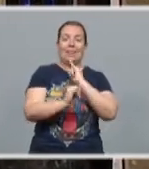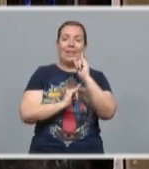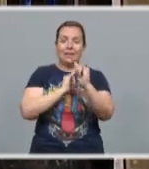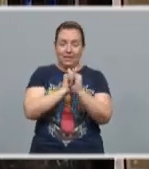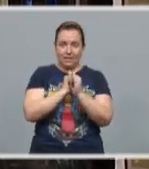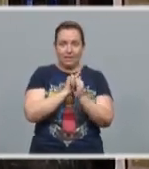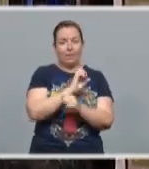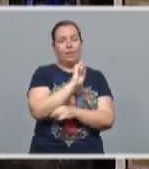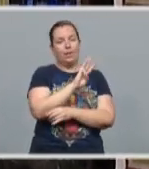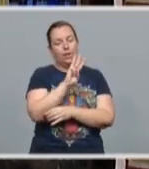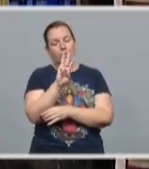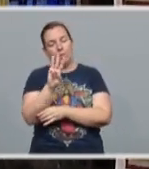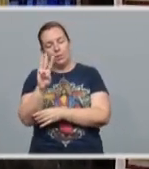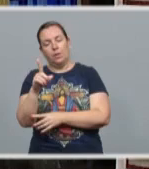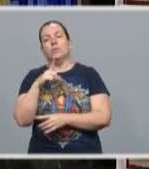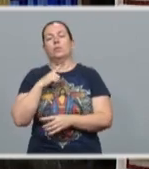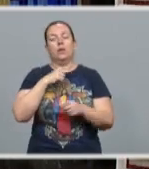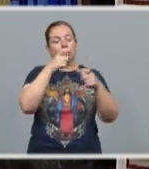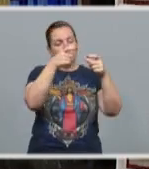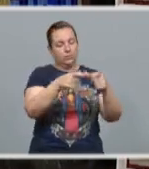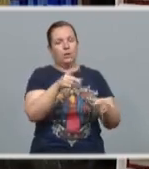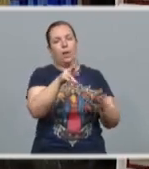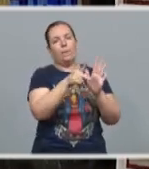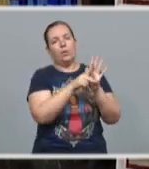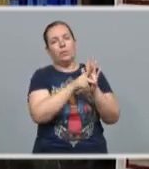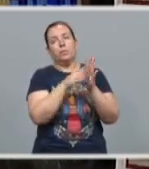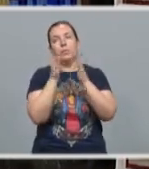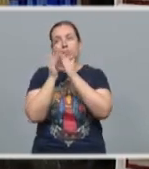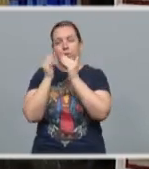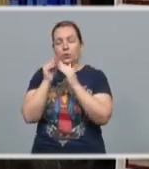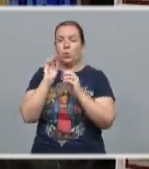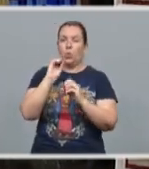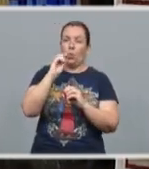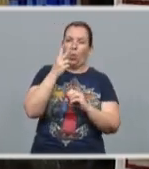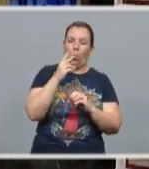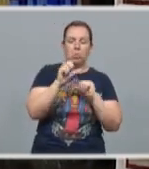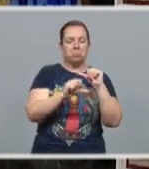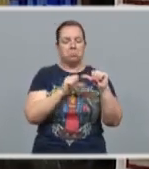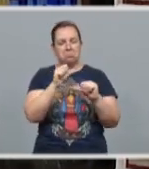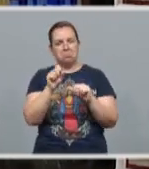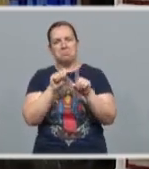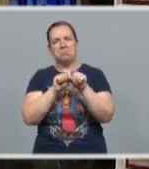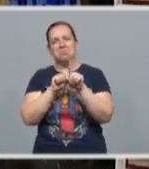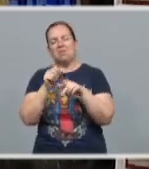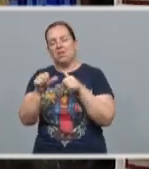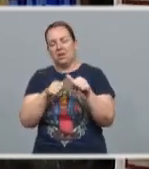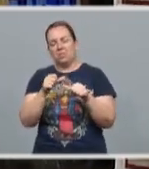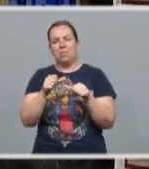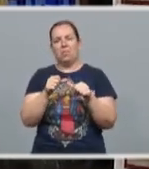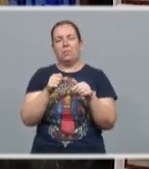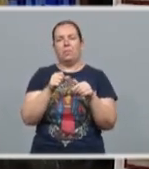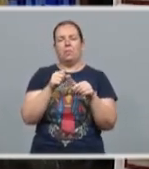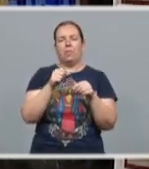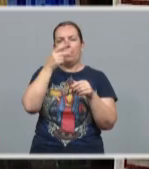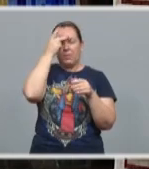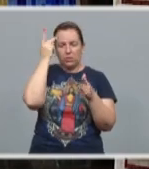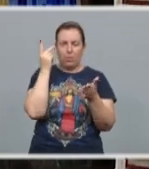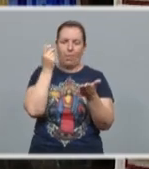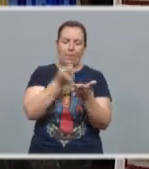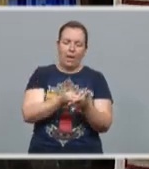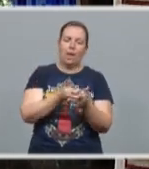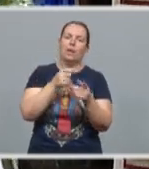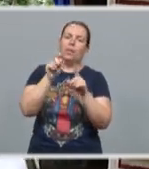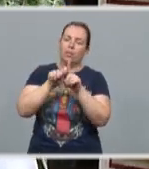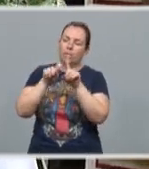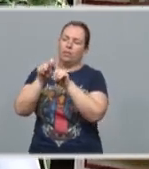6060. Depois tecle o número 2, seja para essa missa, para outras celebrações, para outro momento de oração,